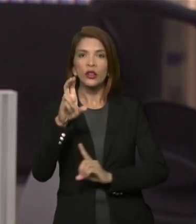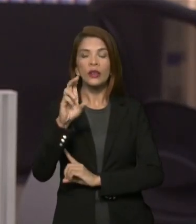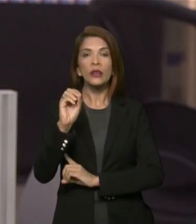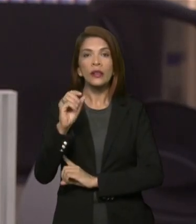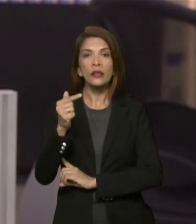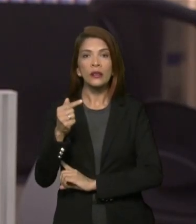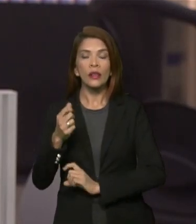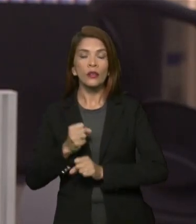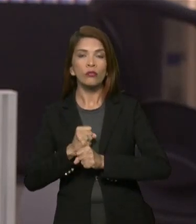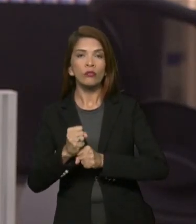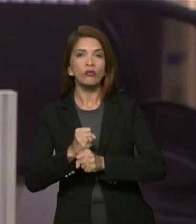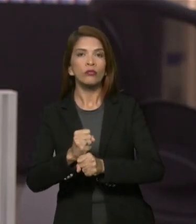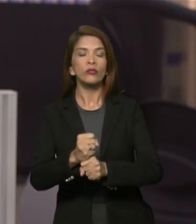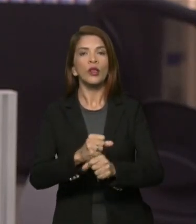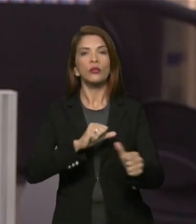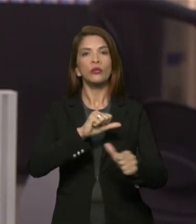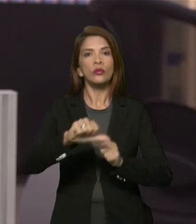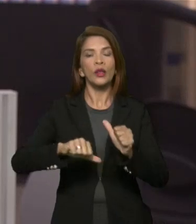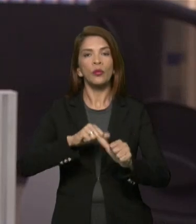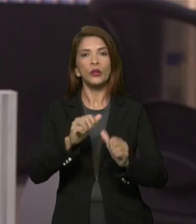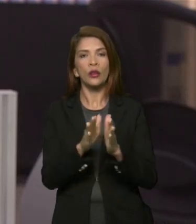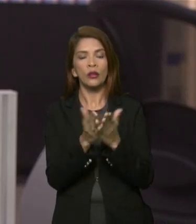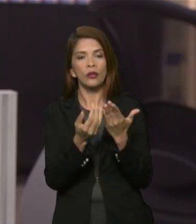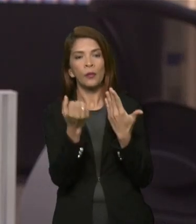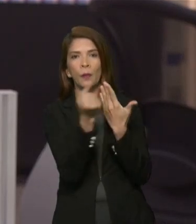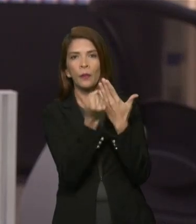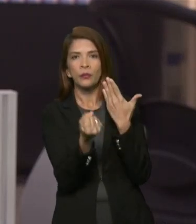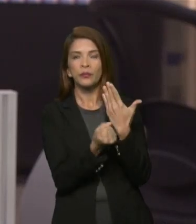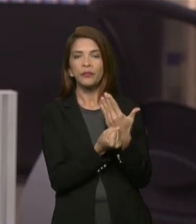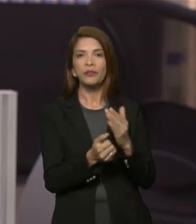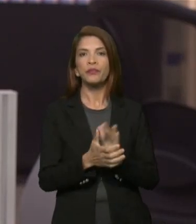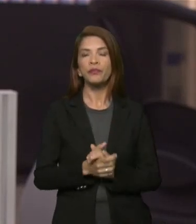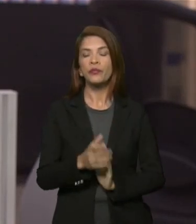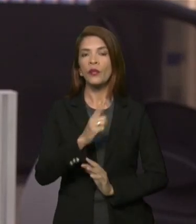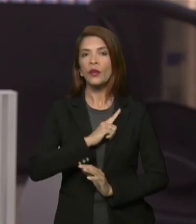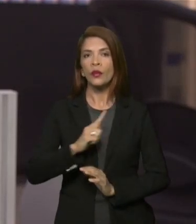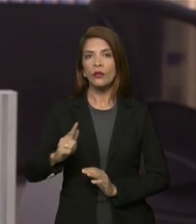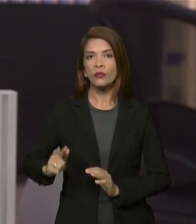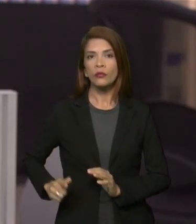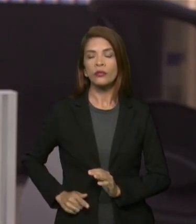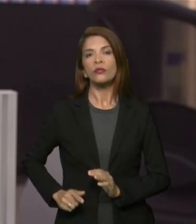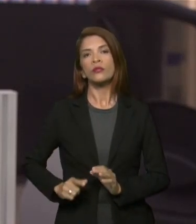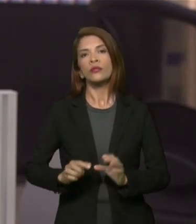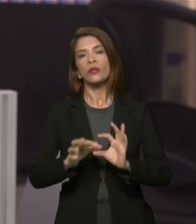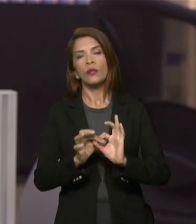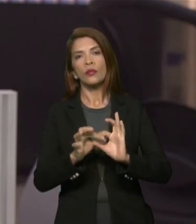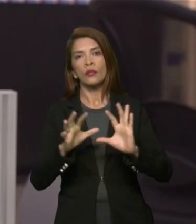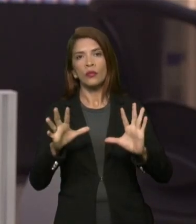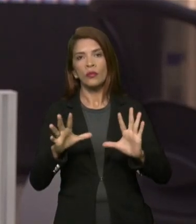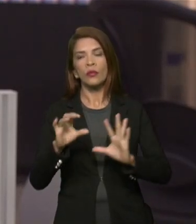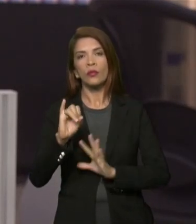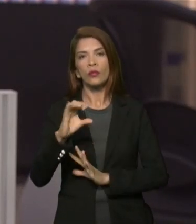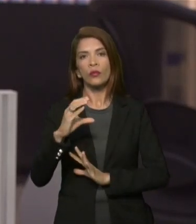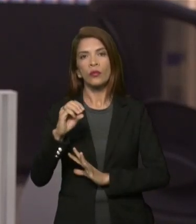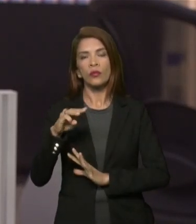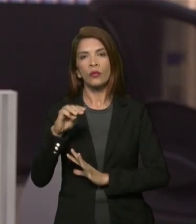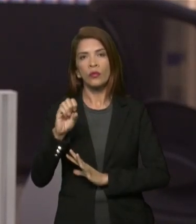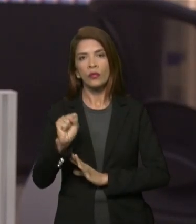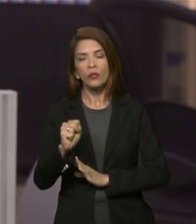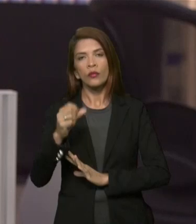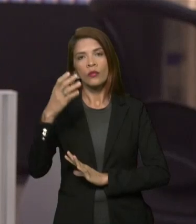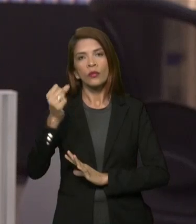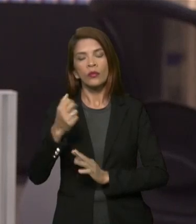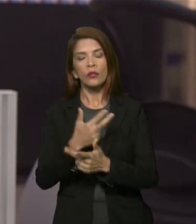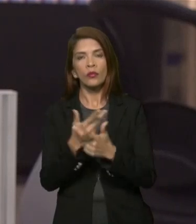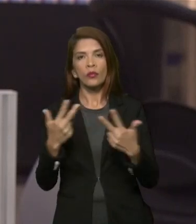da reforma protestante. O governo do estado anuncia a desoneração do ICMS para laticínios. Familiares dão